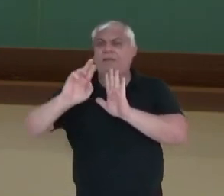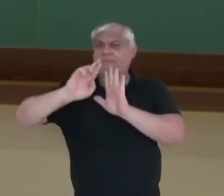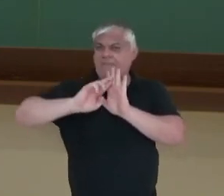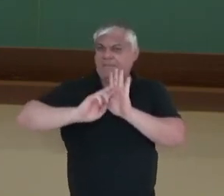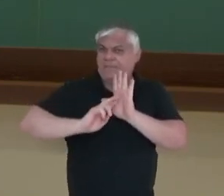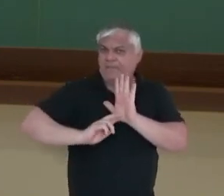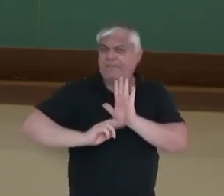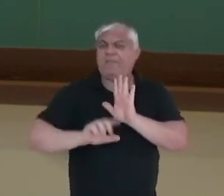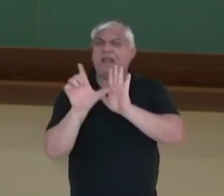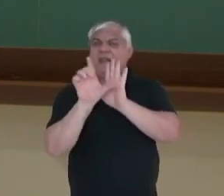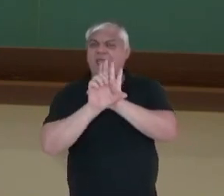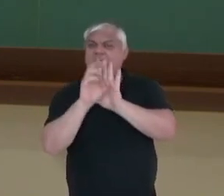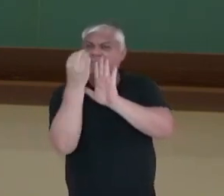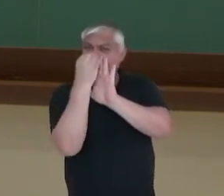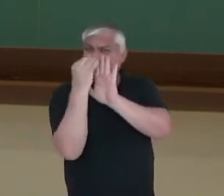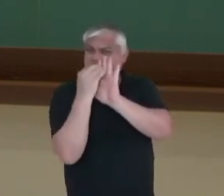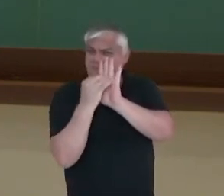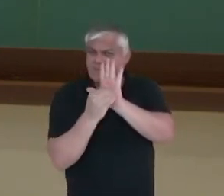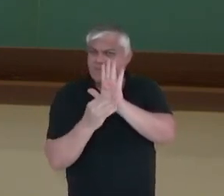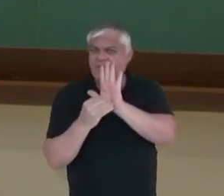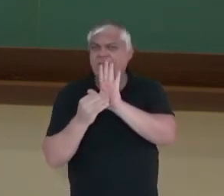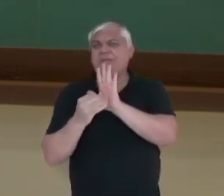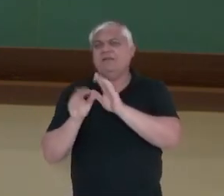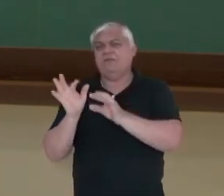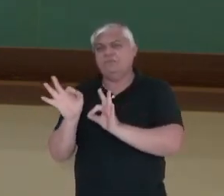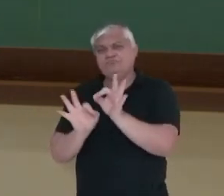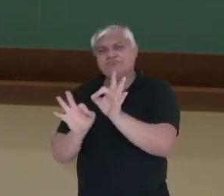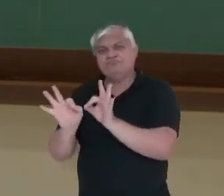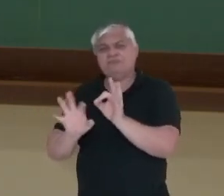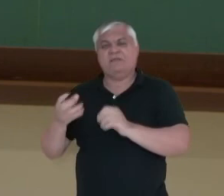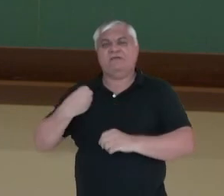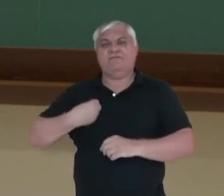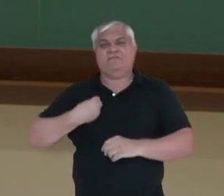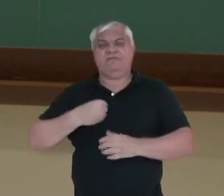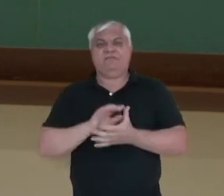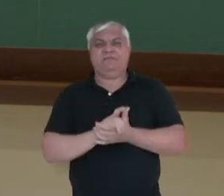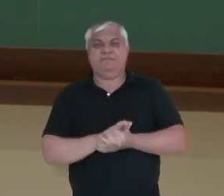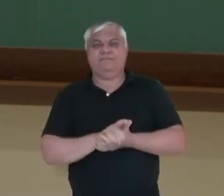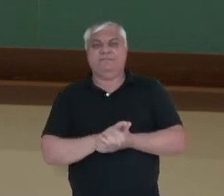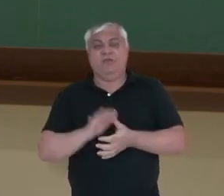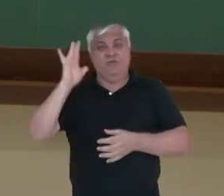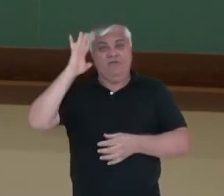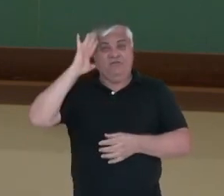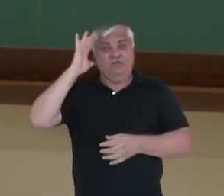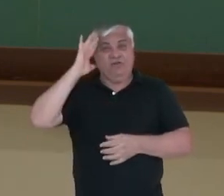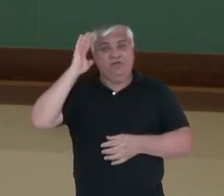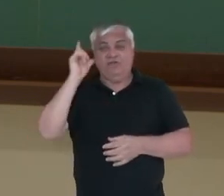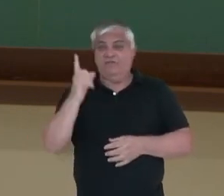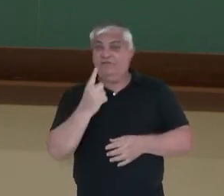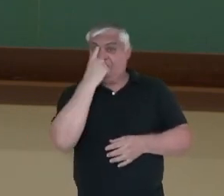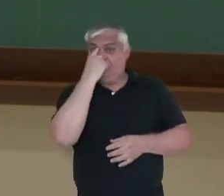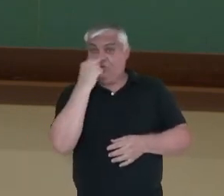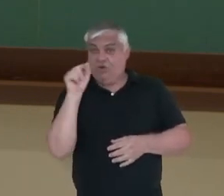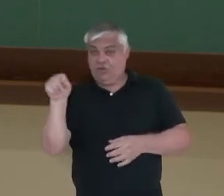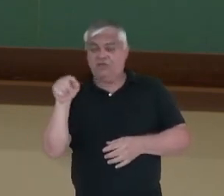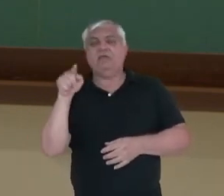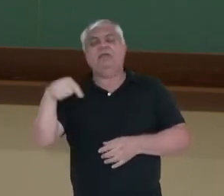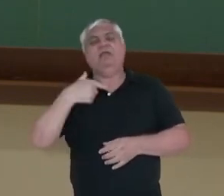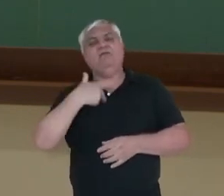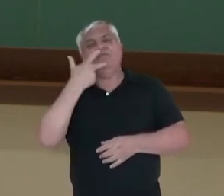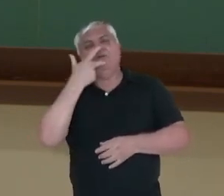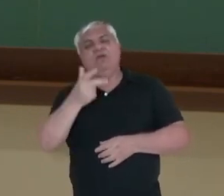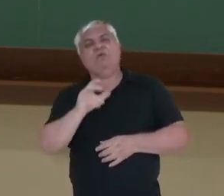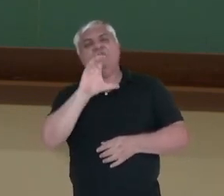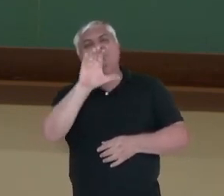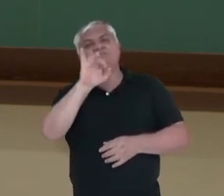suas instituições, etc., a vida em comum. Para John Locke, filósofo contratualista, o Estado civil é